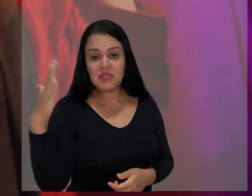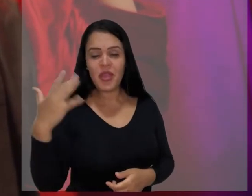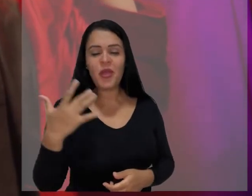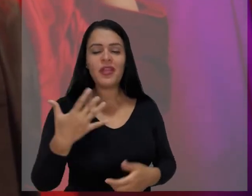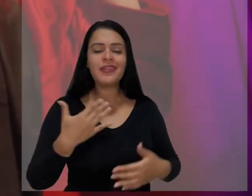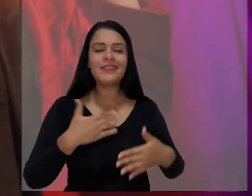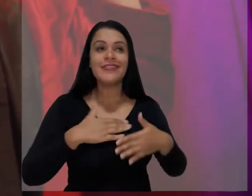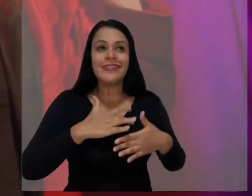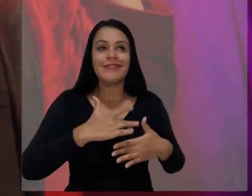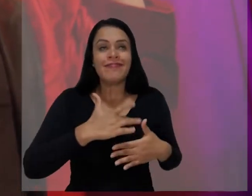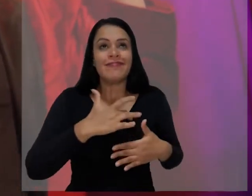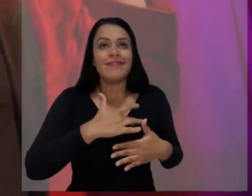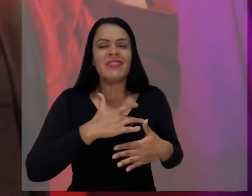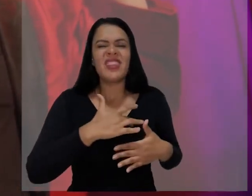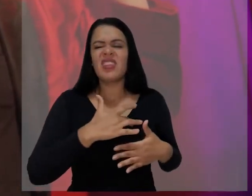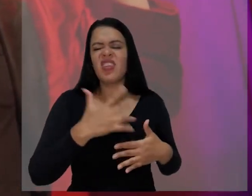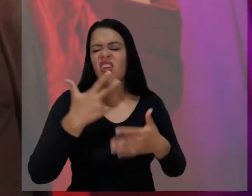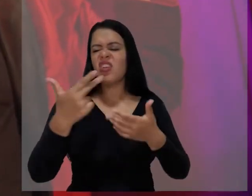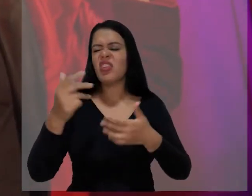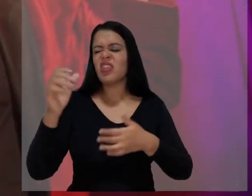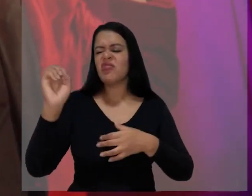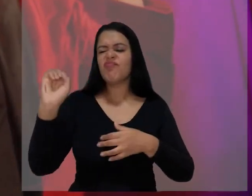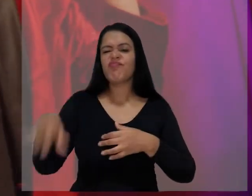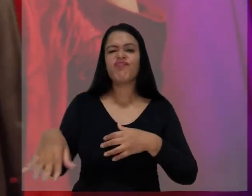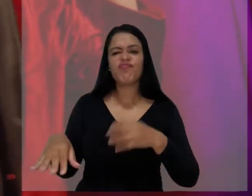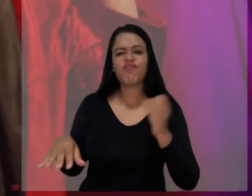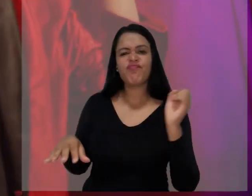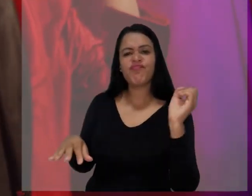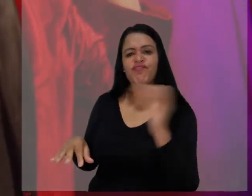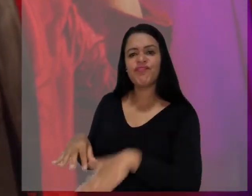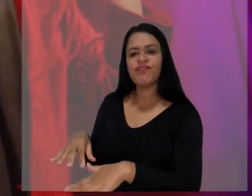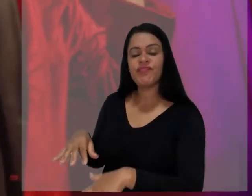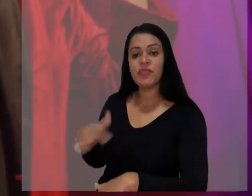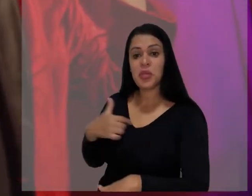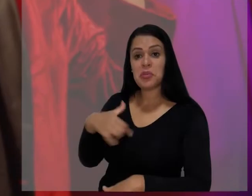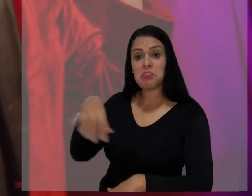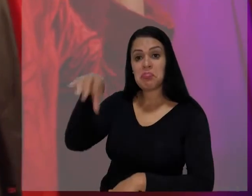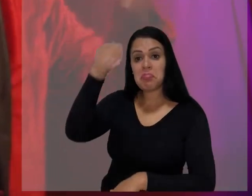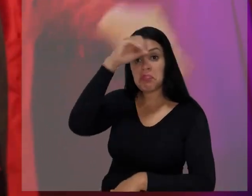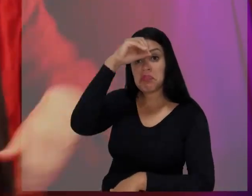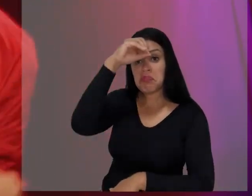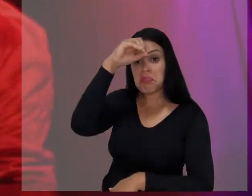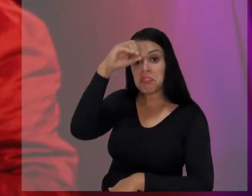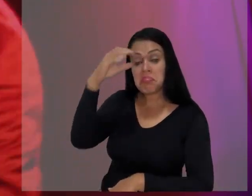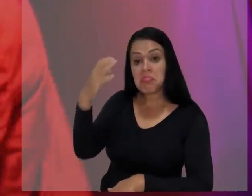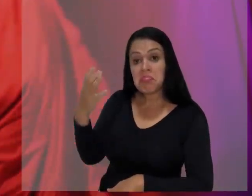no coração, outras que a gente joga fora. E tem coisas que eu nem sei o que são.